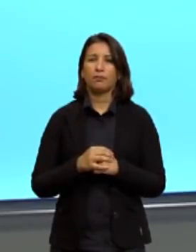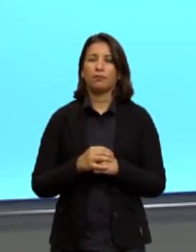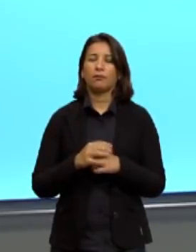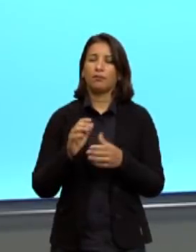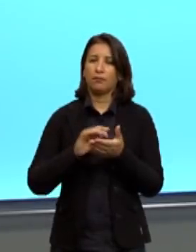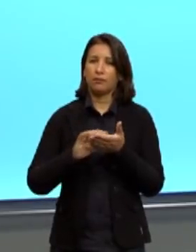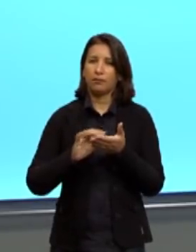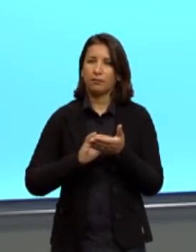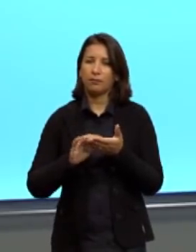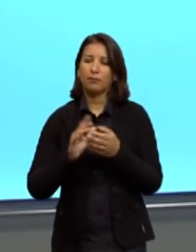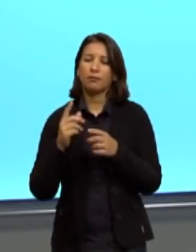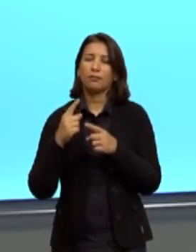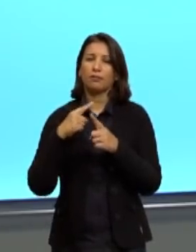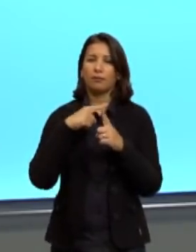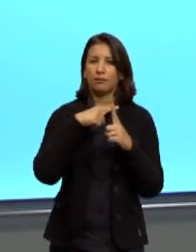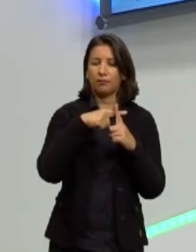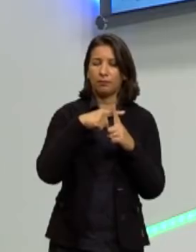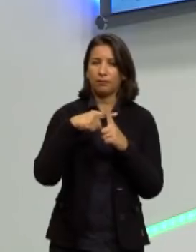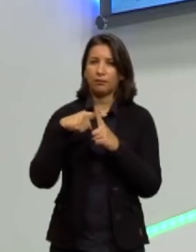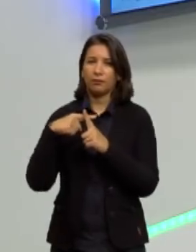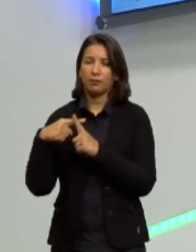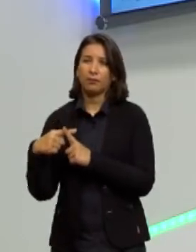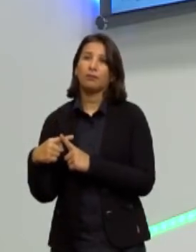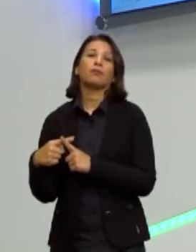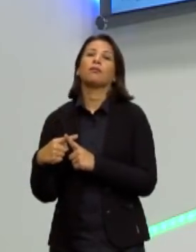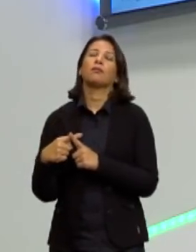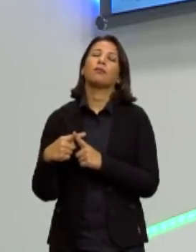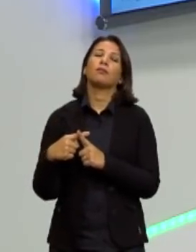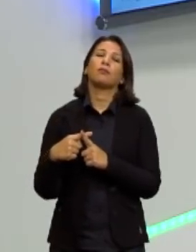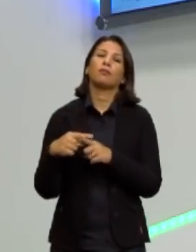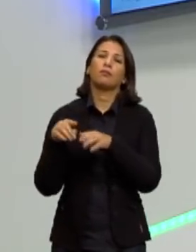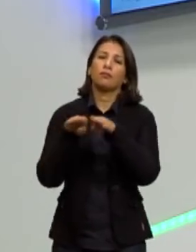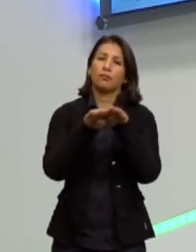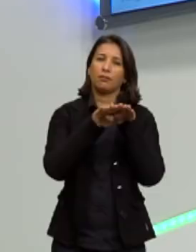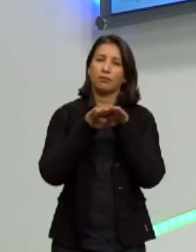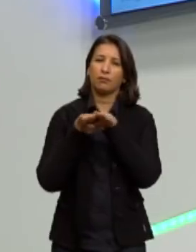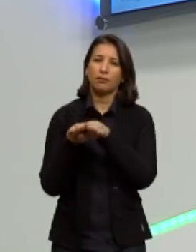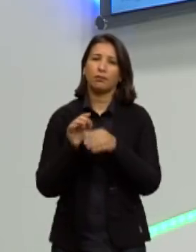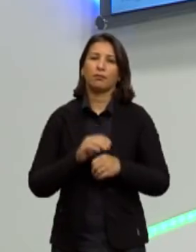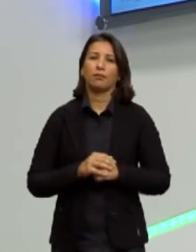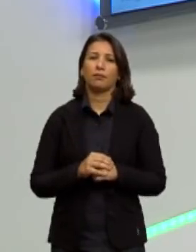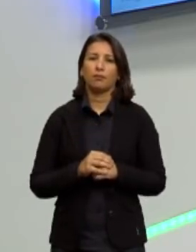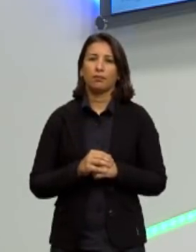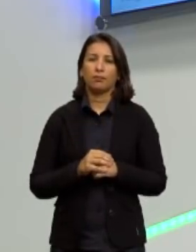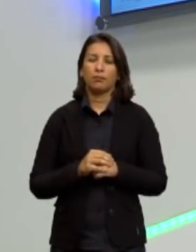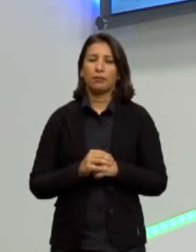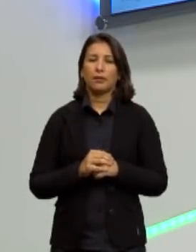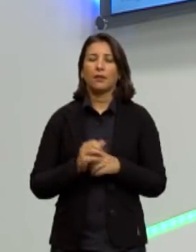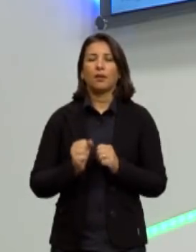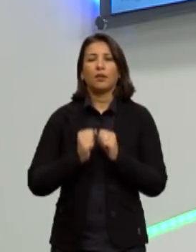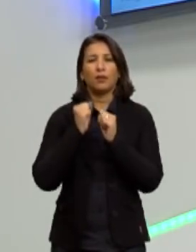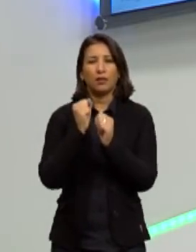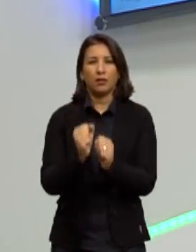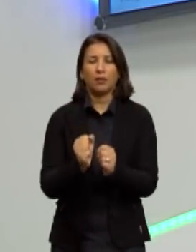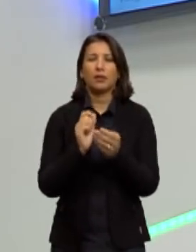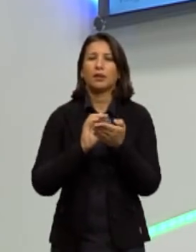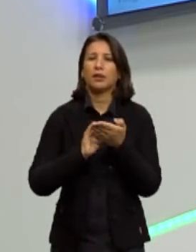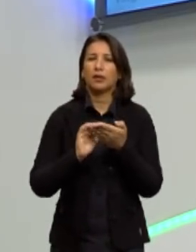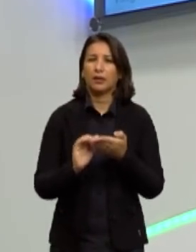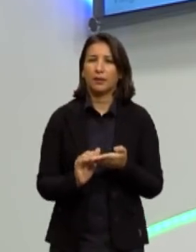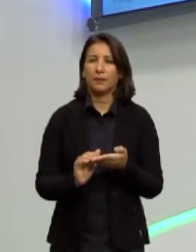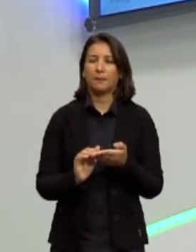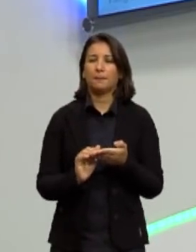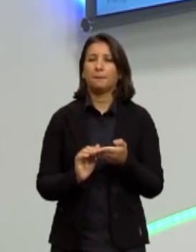propriedade da soma a pro e nada as proporções da propriedade da soma aí vocês podem muito bem né